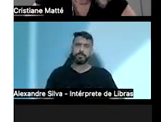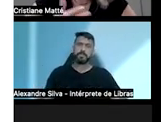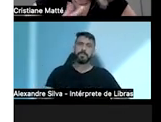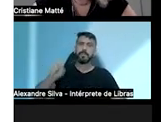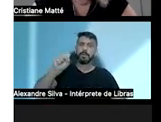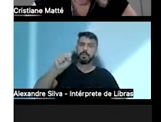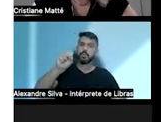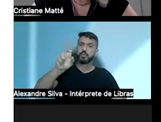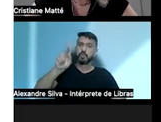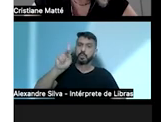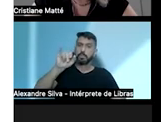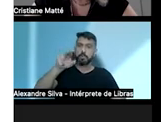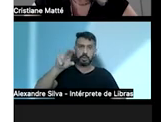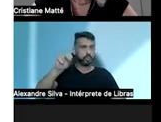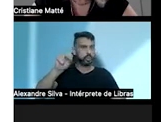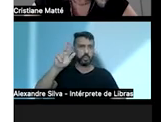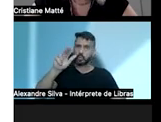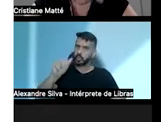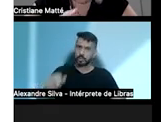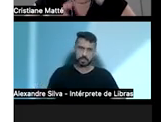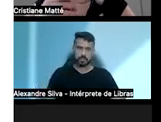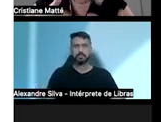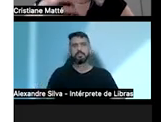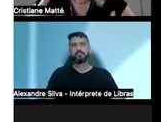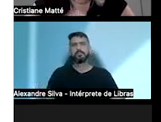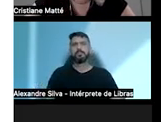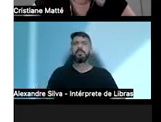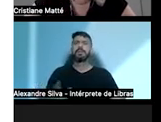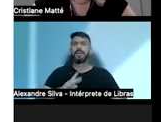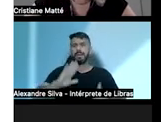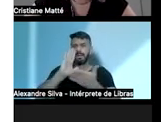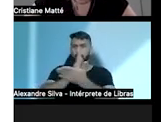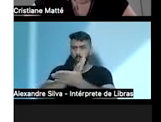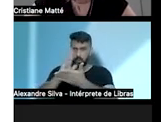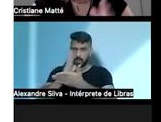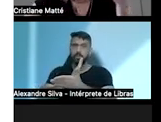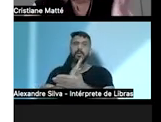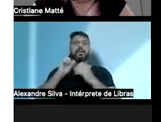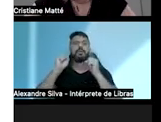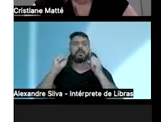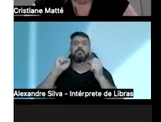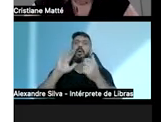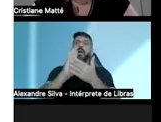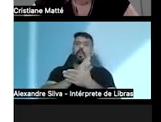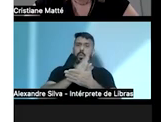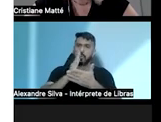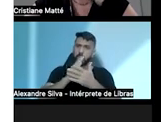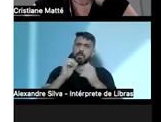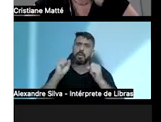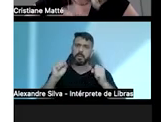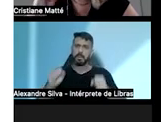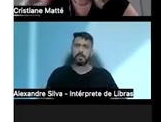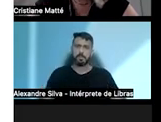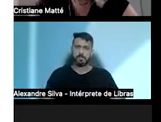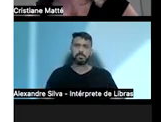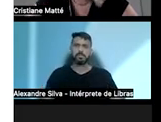indicada, porque ela bloqueia a passagem do fluxo sanguíneo do bebê. Então, a gente tem algumas situações específicas e eu convido vocês a visitarem, então, o site do ACOG,